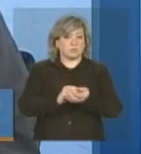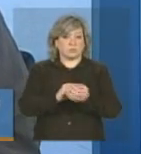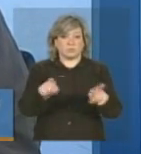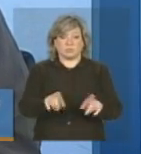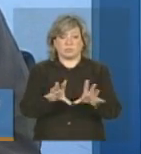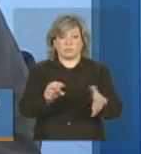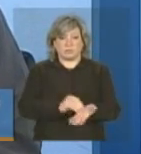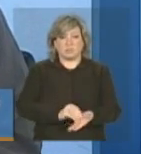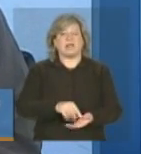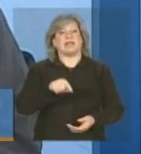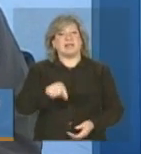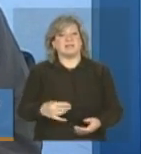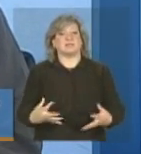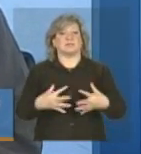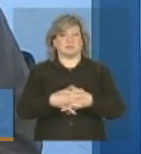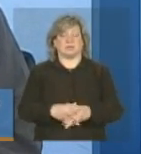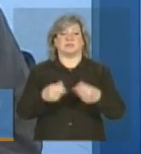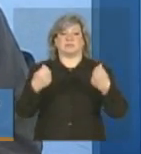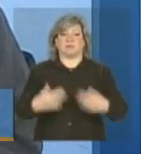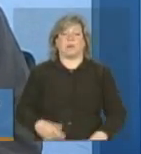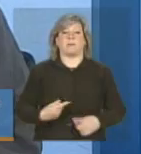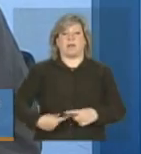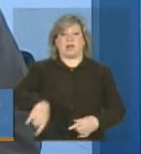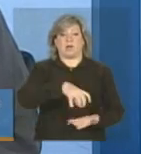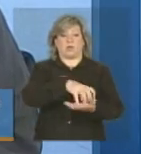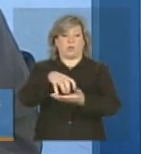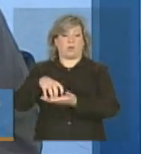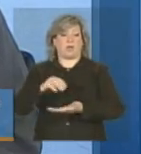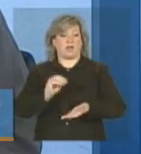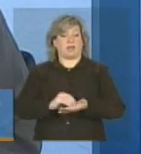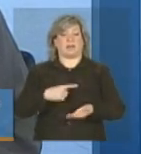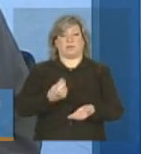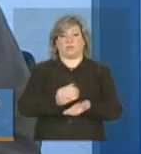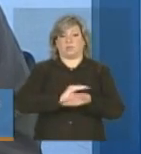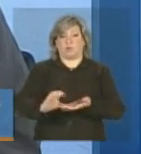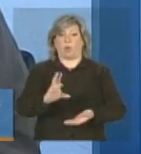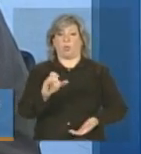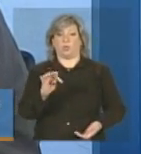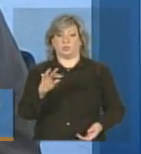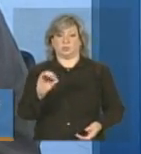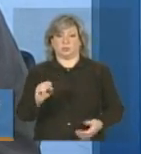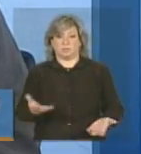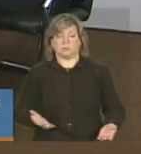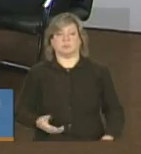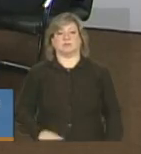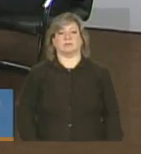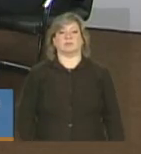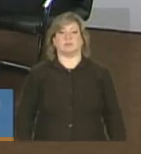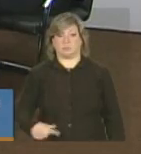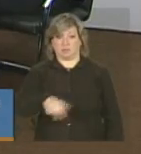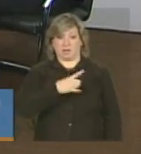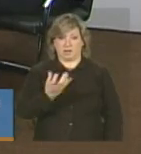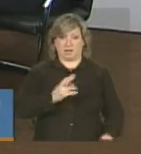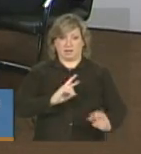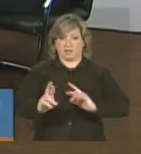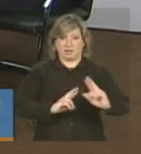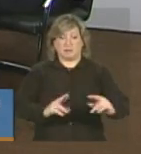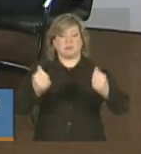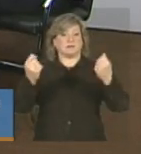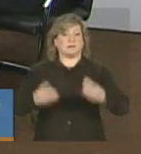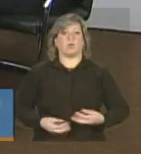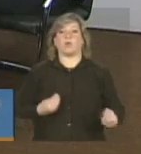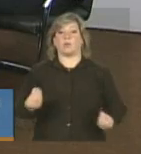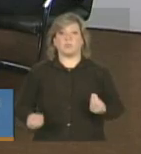um prejuízo para o município, pois nestes grupos há investimentos e custos. Querem responder? Querem dizer para